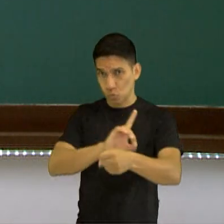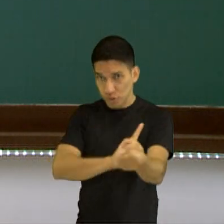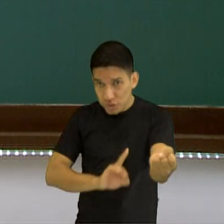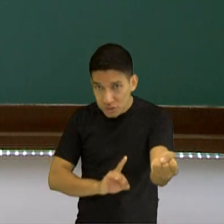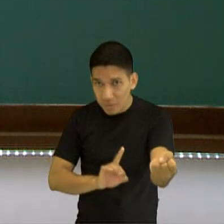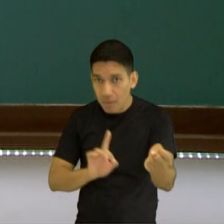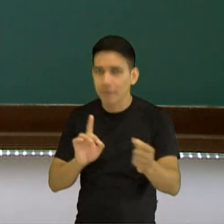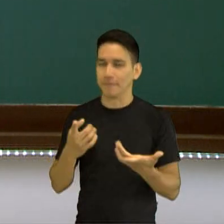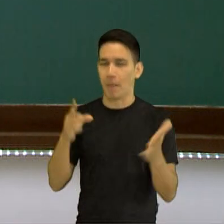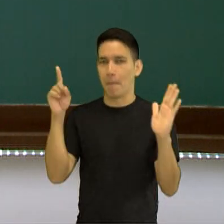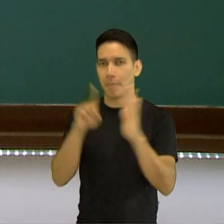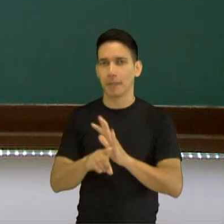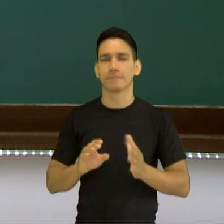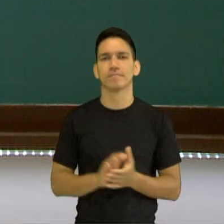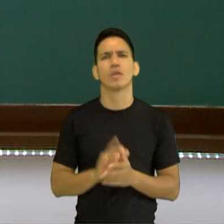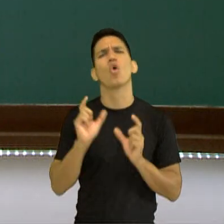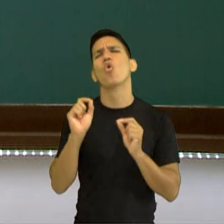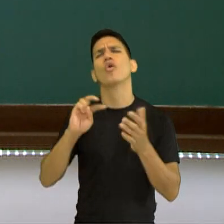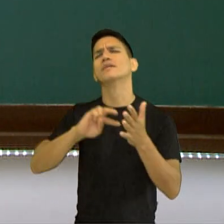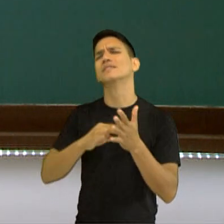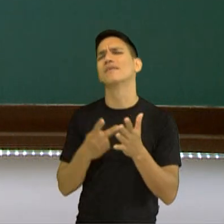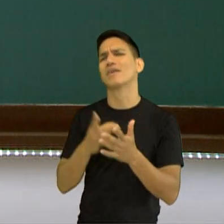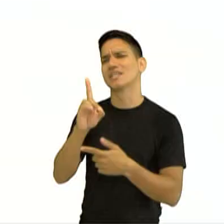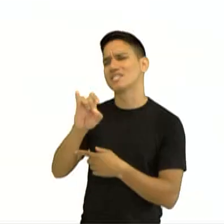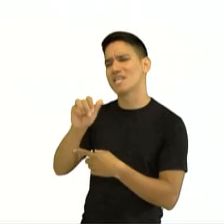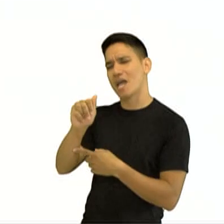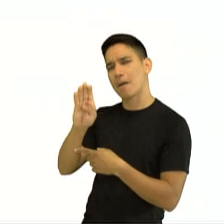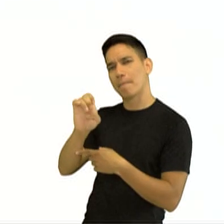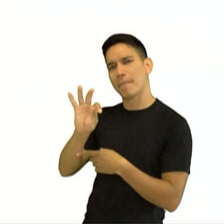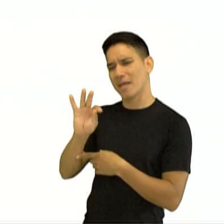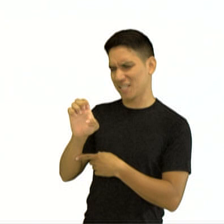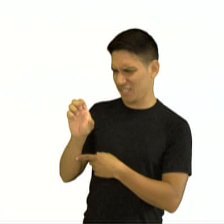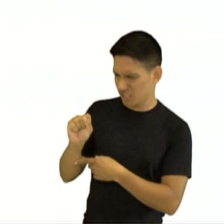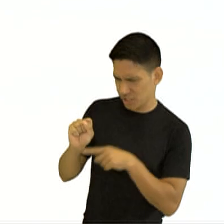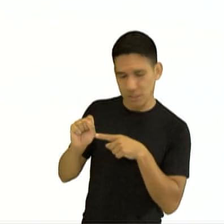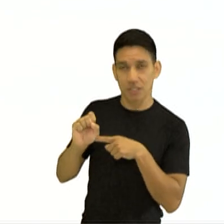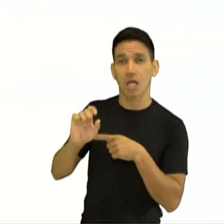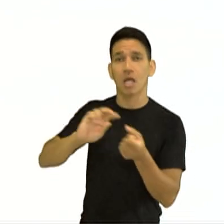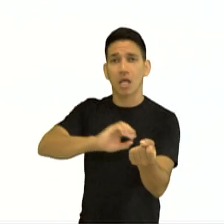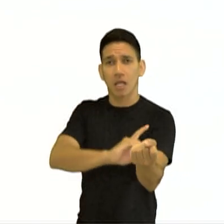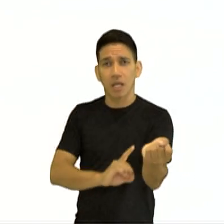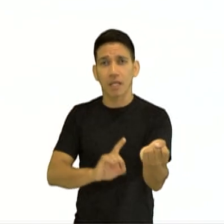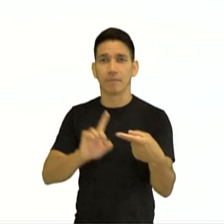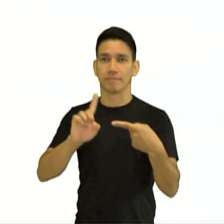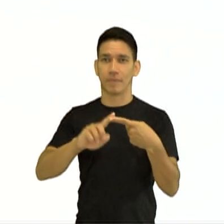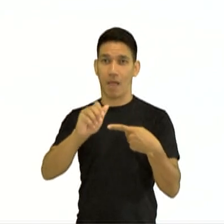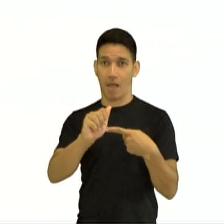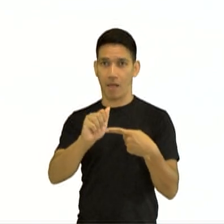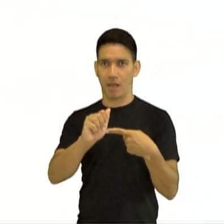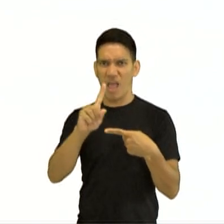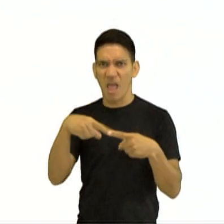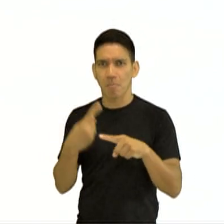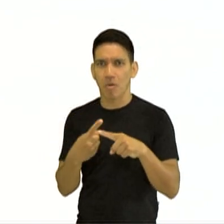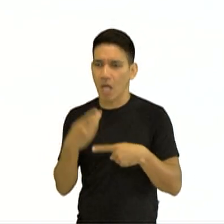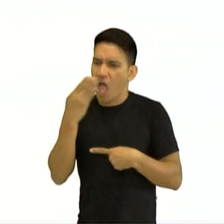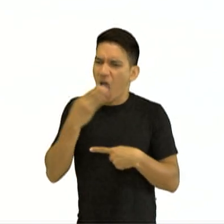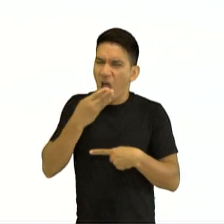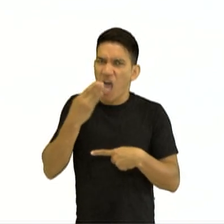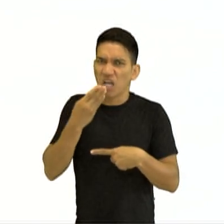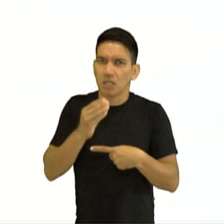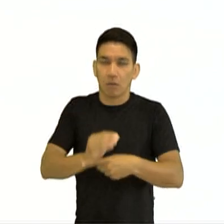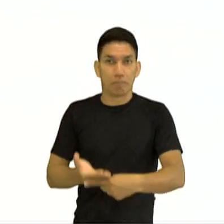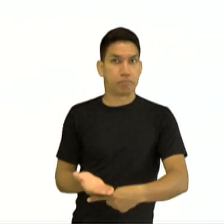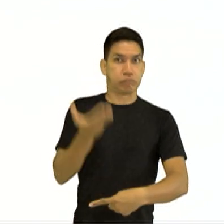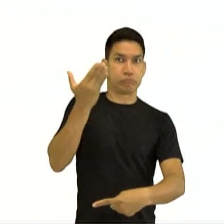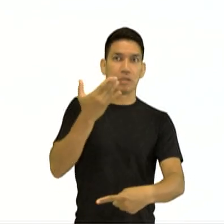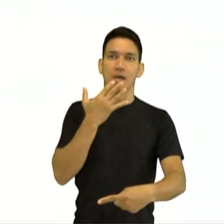Então, olha só, o que é diabetes? Vamos ver se você entendeu? Seria a opção A, o excesso de açúcar, de glicose no